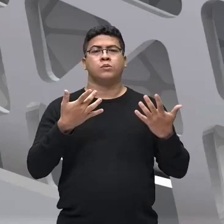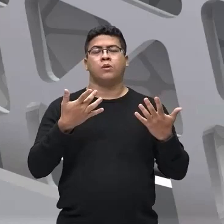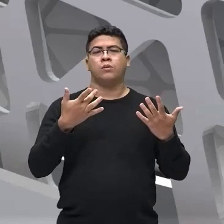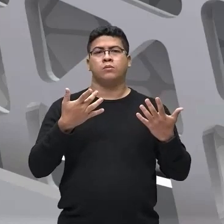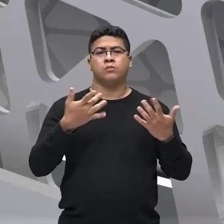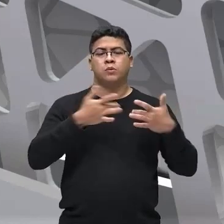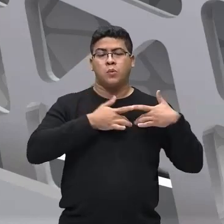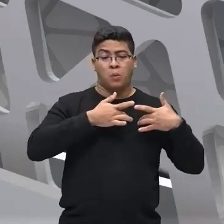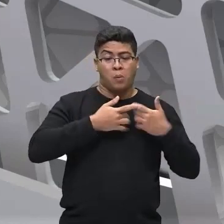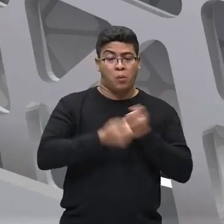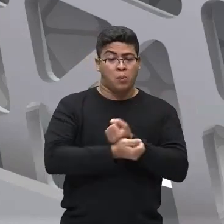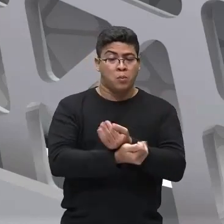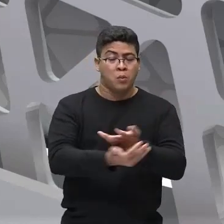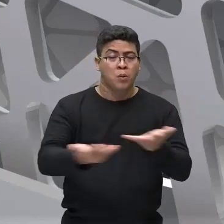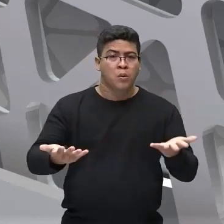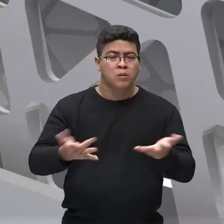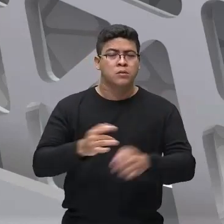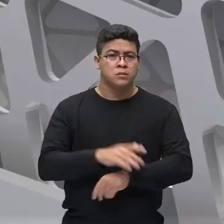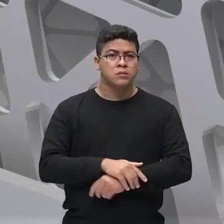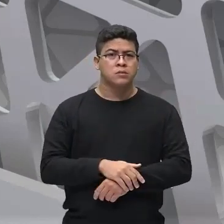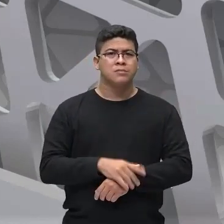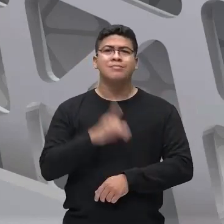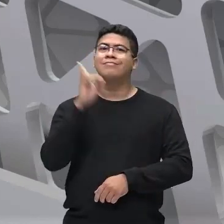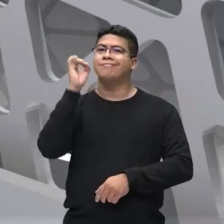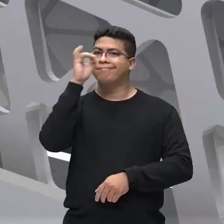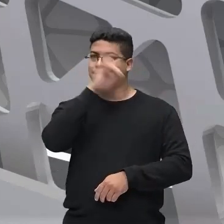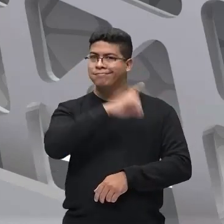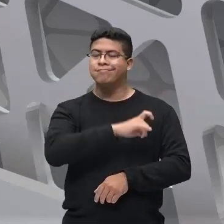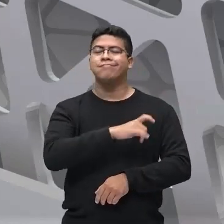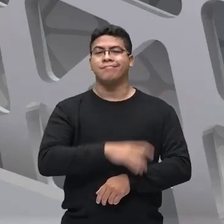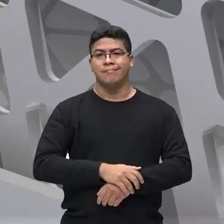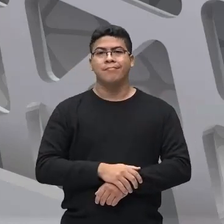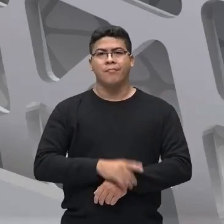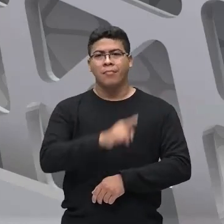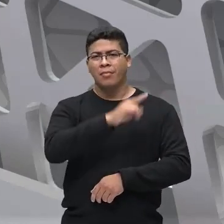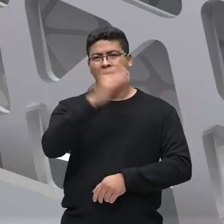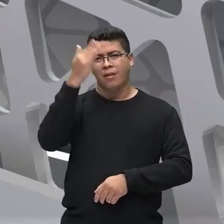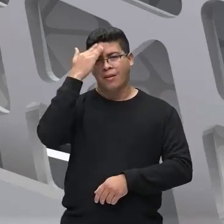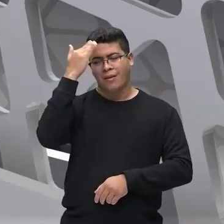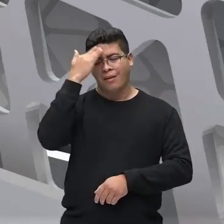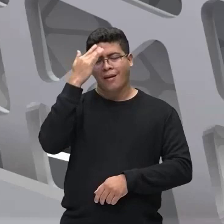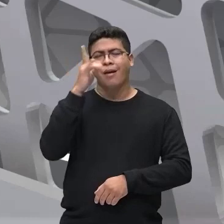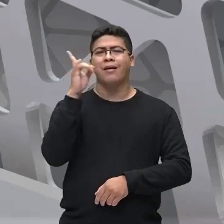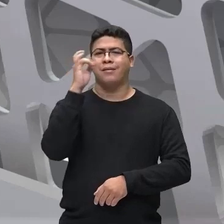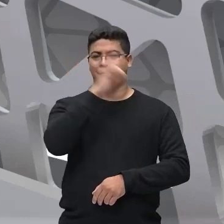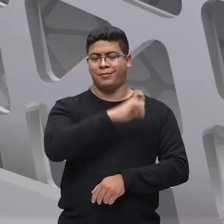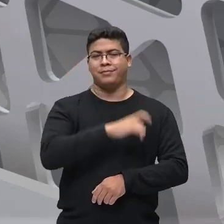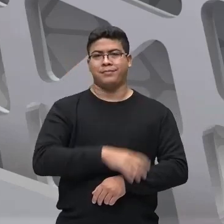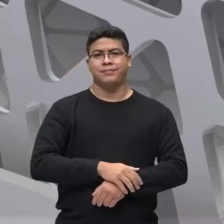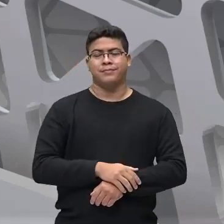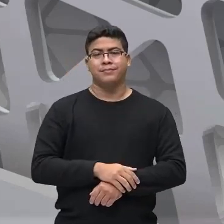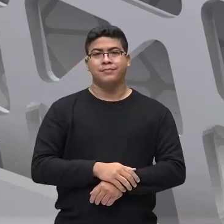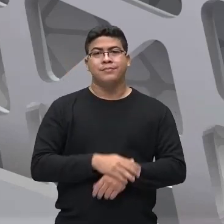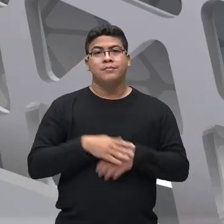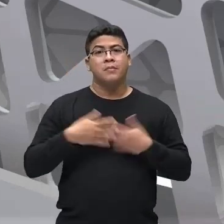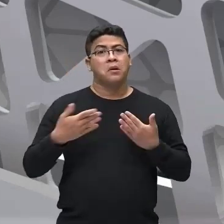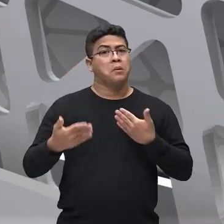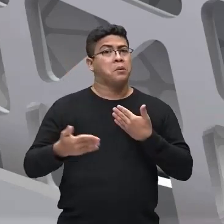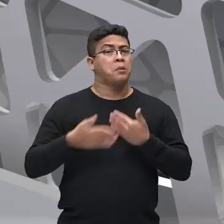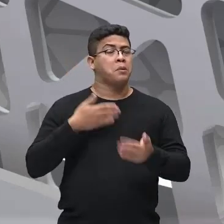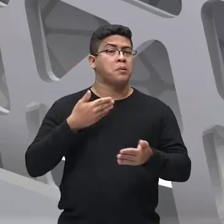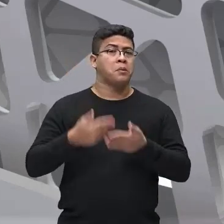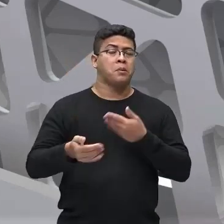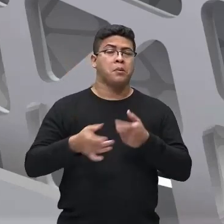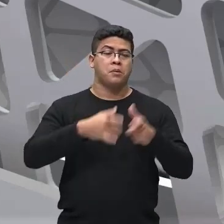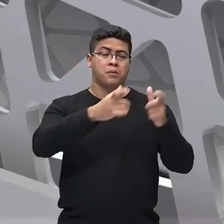compaixão pelo outro, é muito difícil. Cada um de vocês sabe que é muito difícil, em qualquer que seja